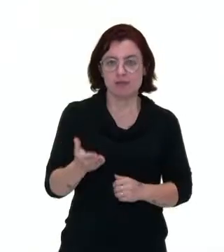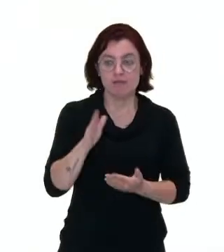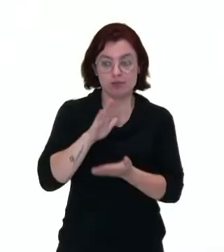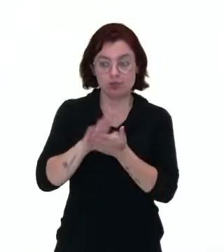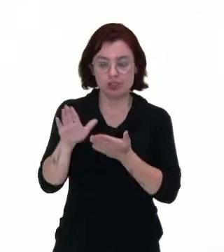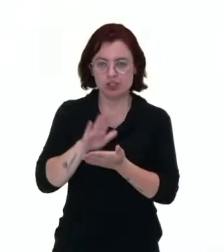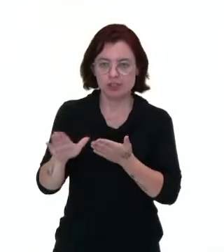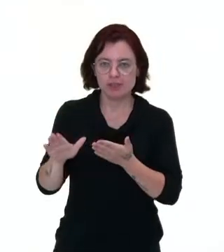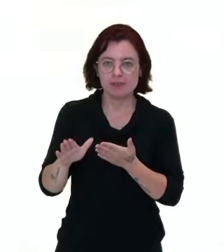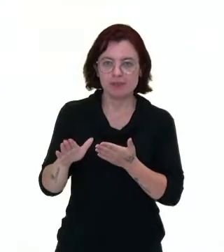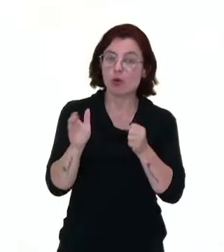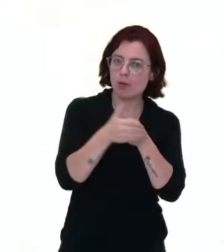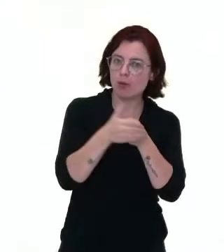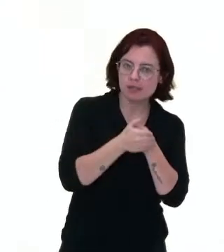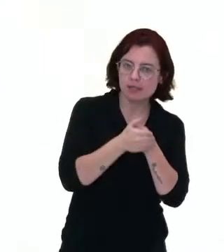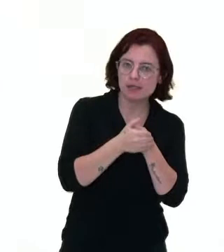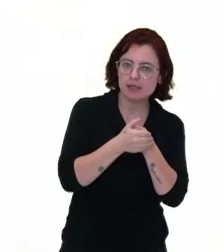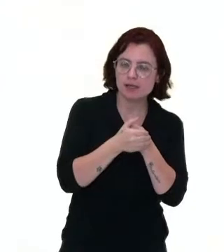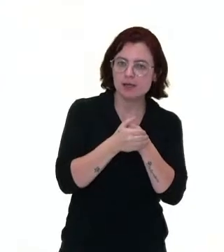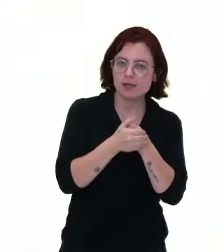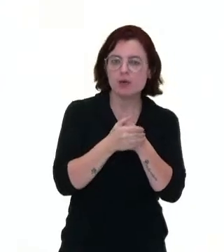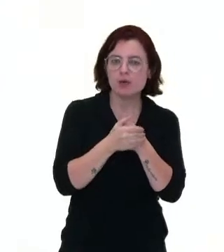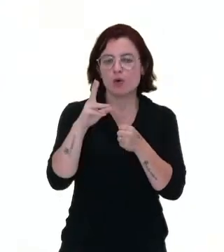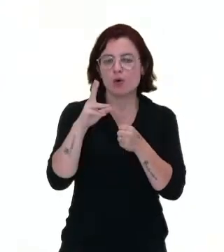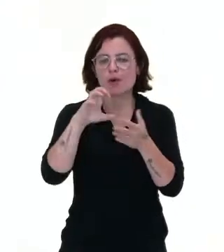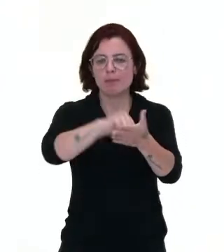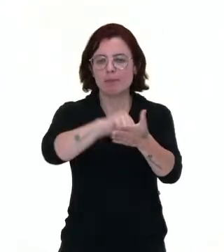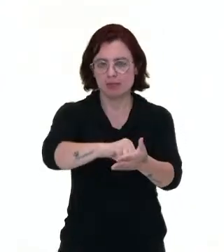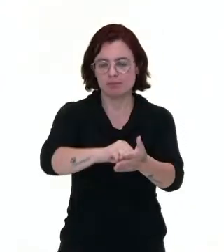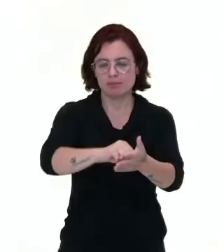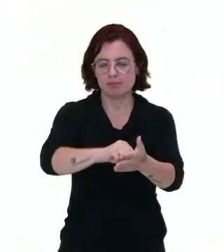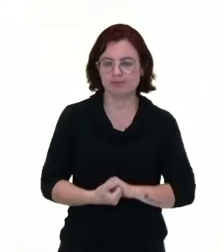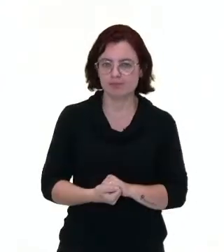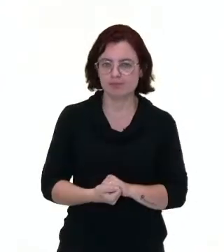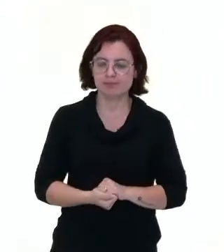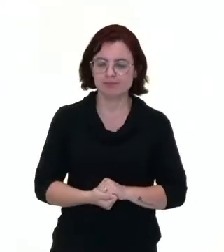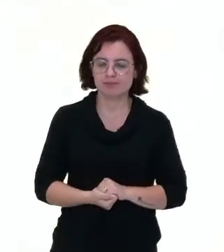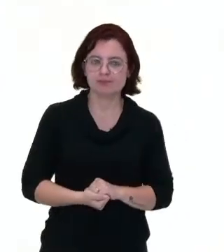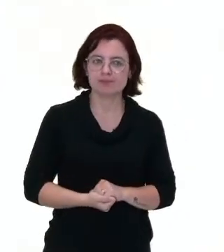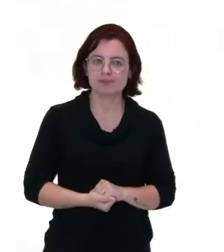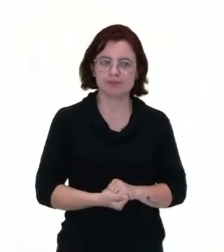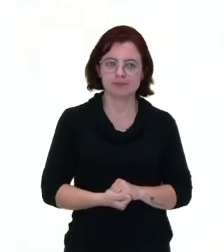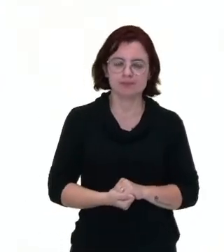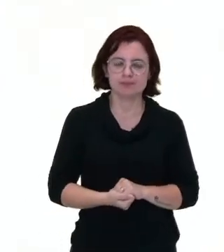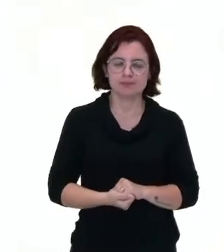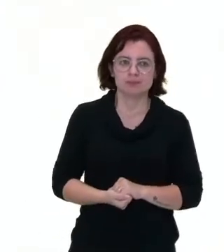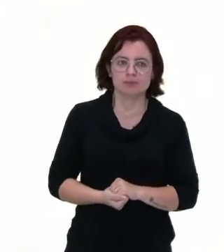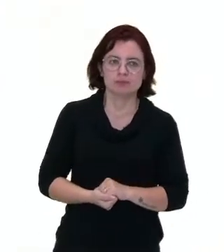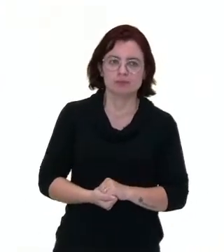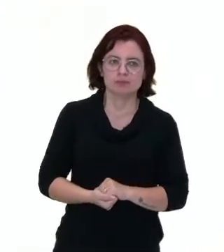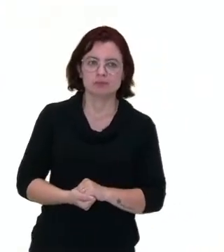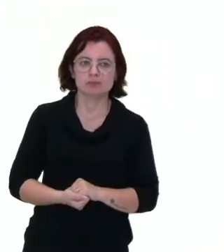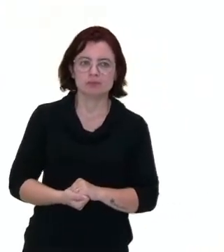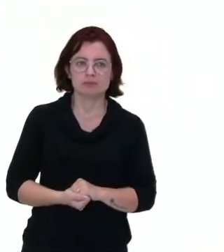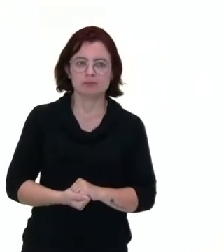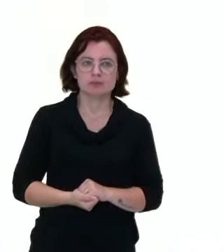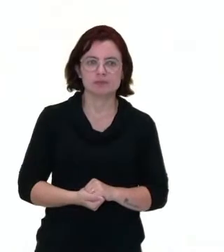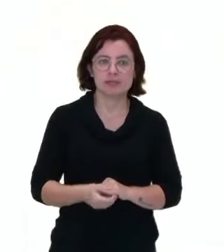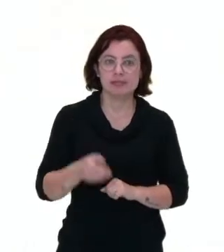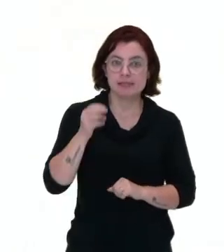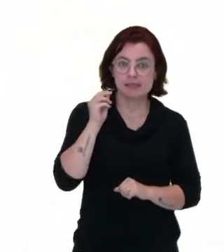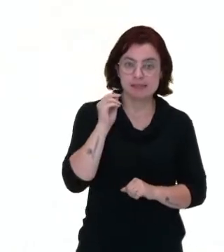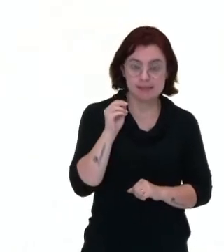Fugir, cobrir, proteger o seu rei ou capturar a peça adversária, ok? Se por acaso